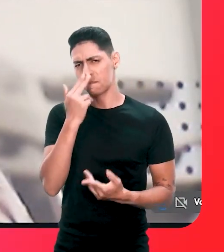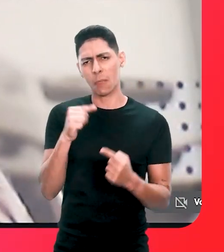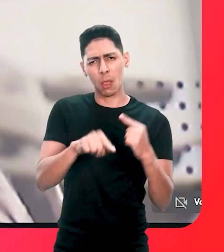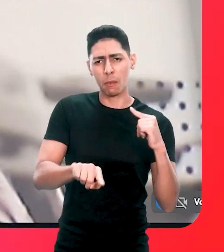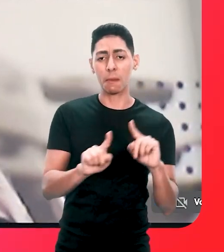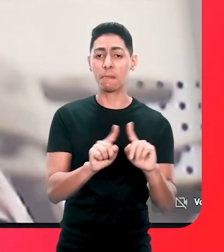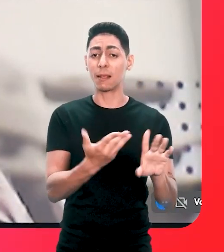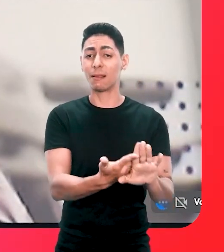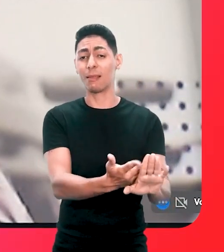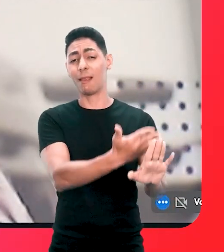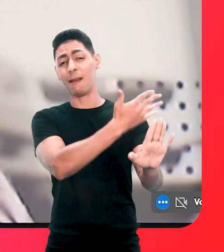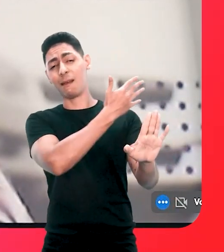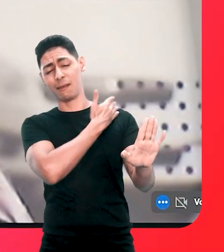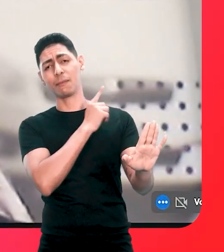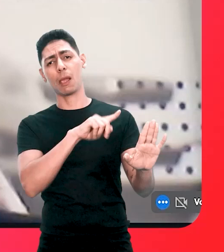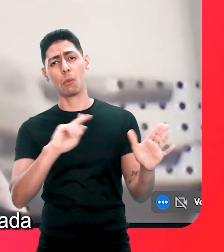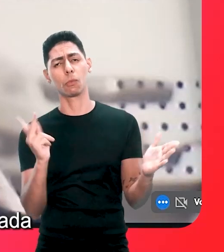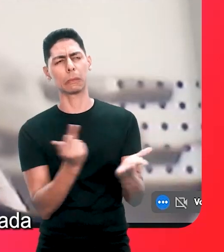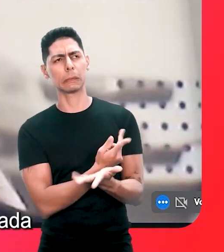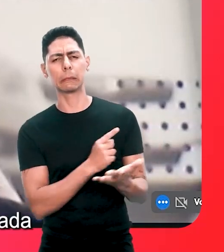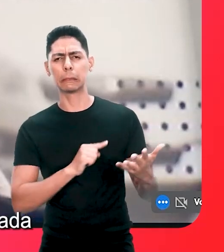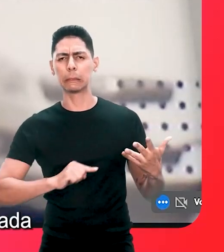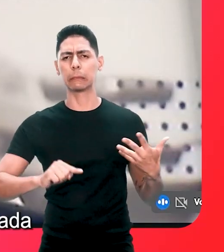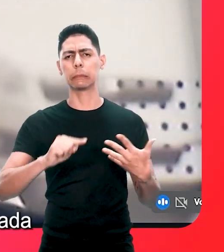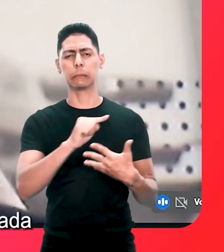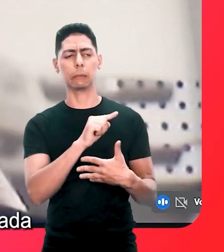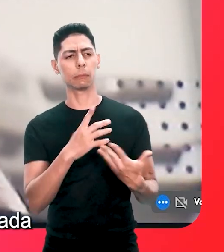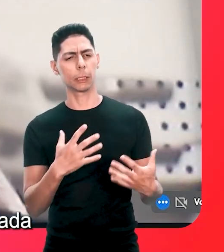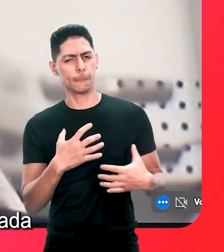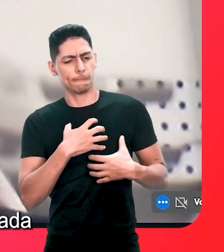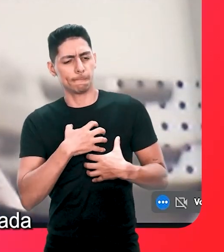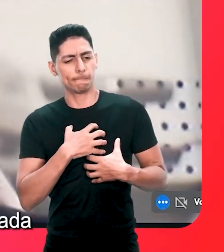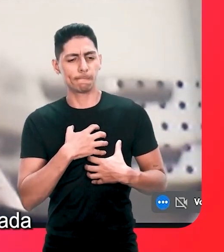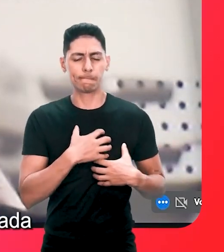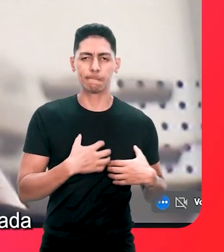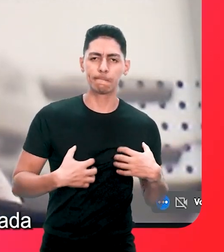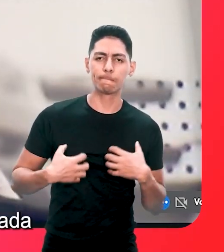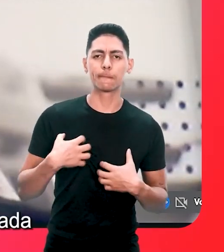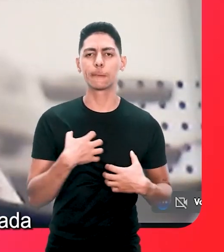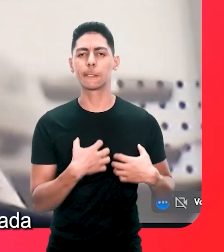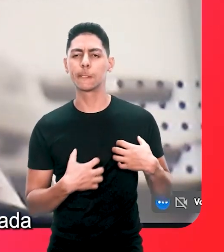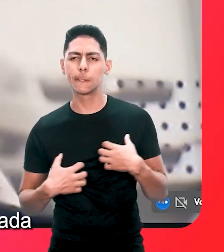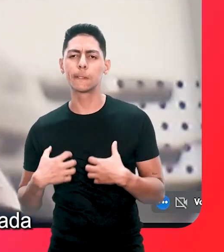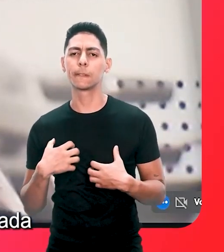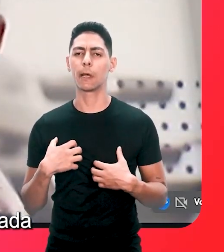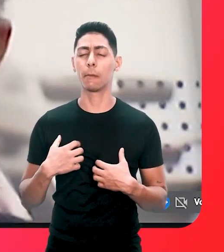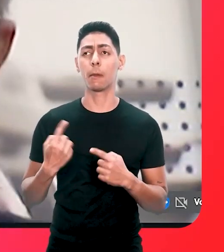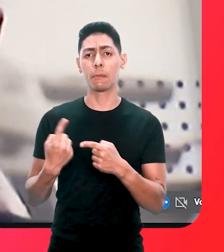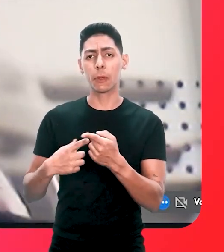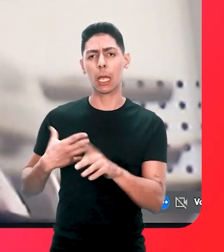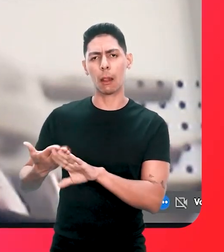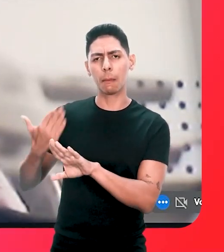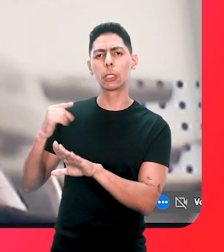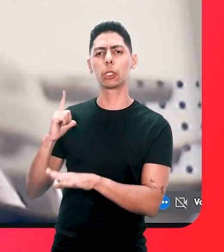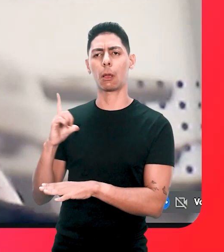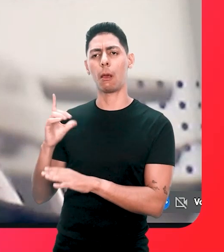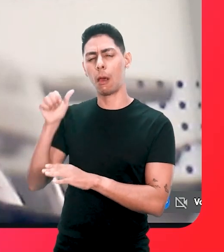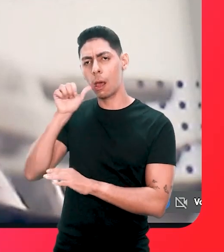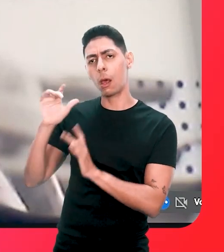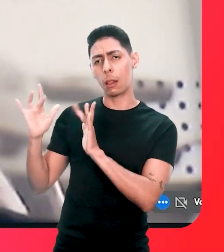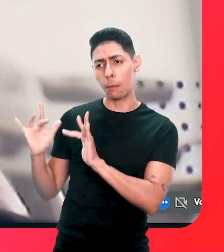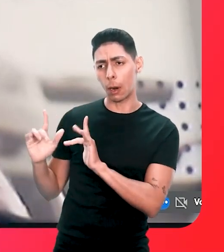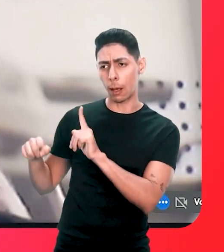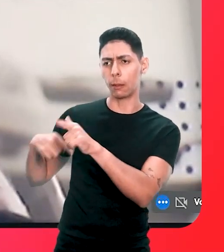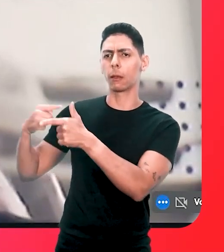Mas na época, essas coisas que o coração, né, leva a gente, a minha namorada, que depois se tornou a